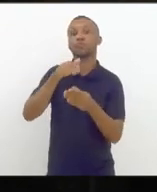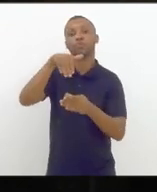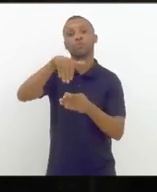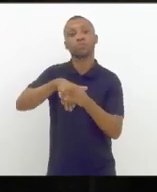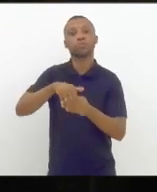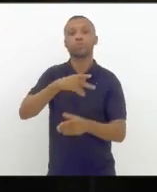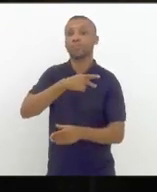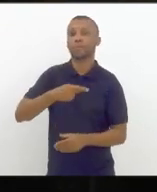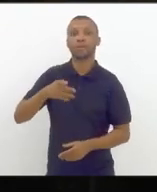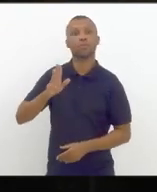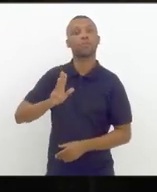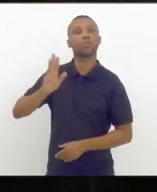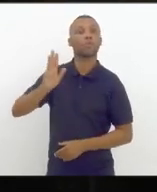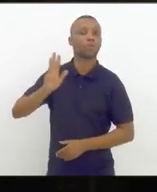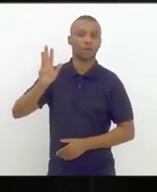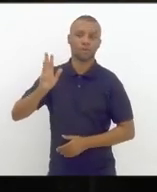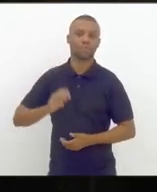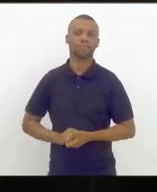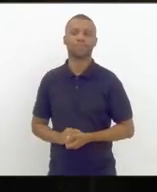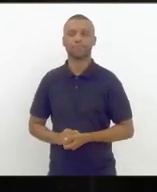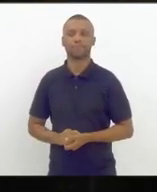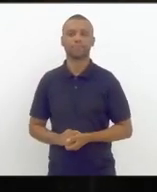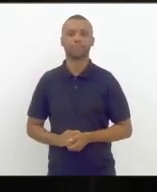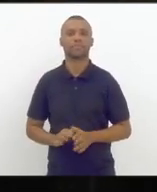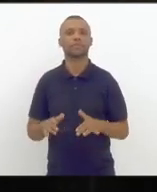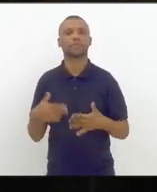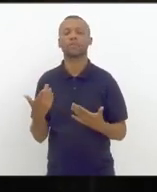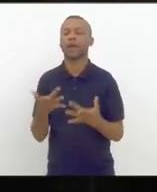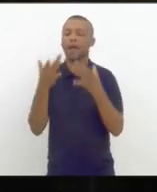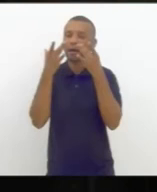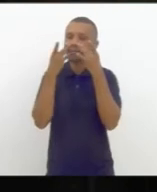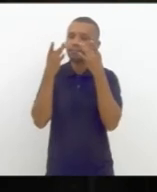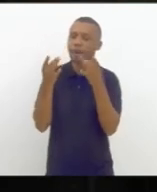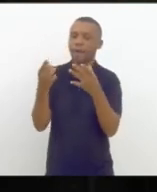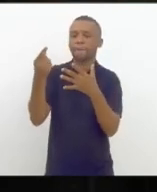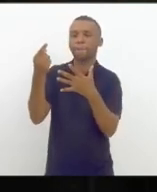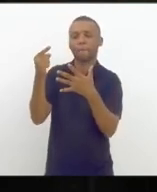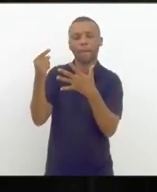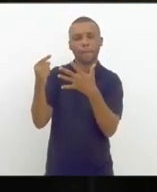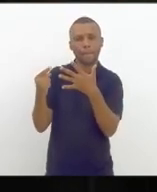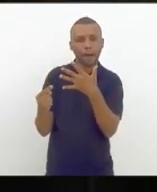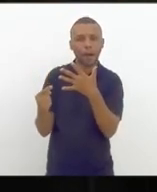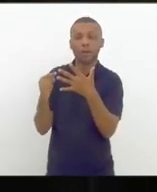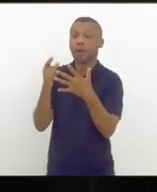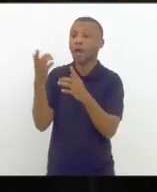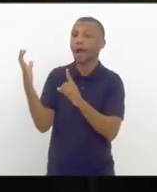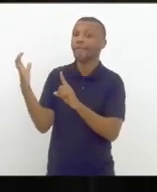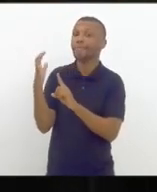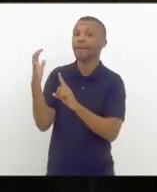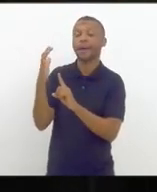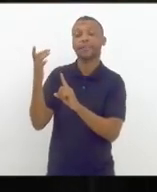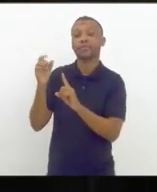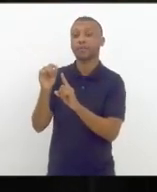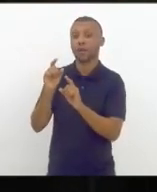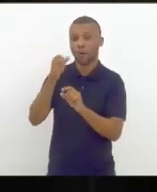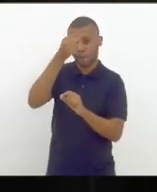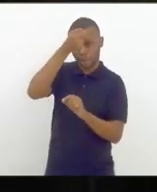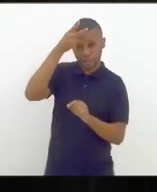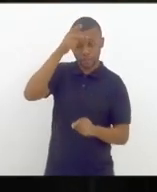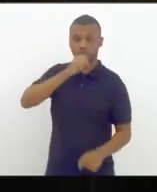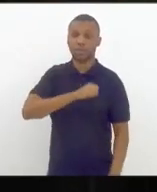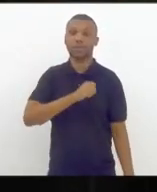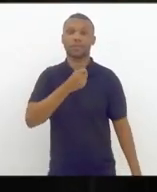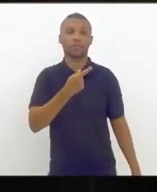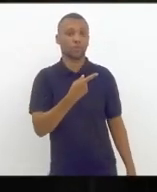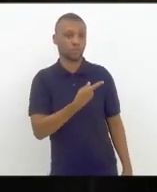Lula e aí eu quero chamar a atenção entre outros tópicos lá mencionei que afetam diretamente São Gonçalo né